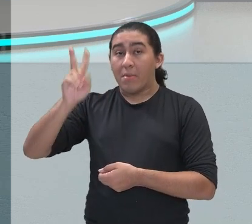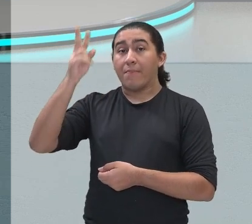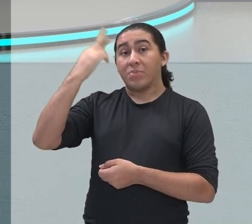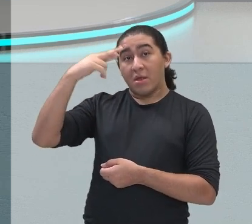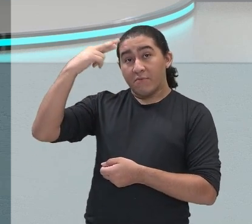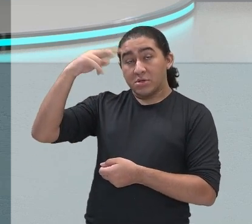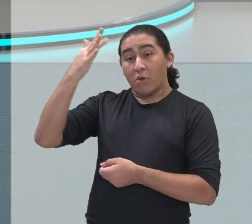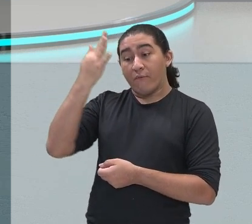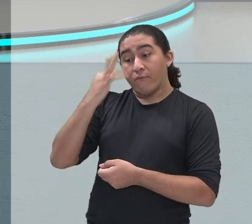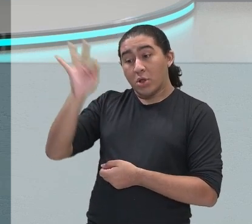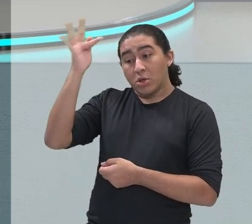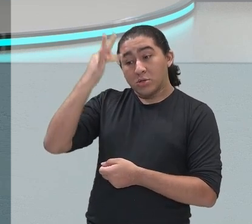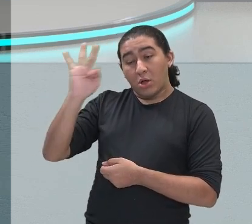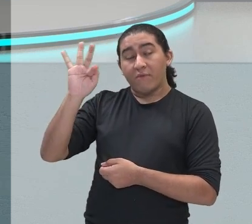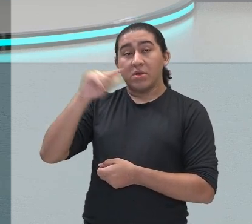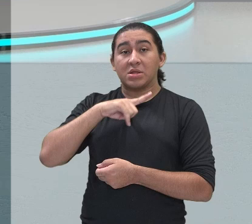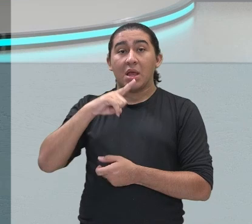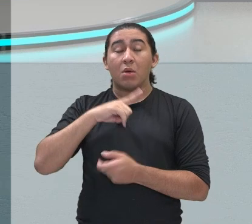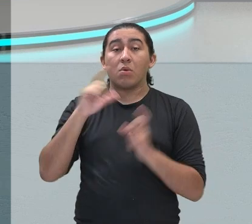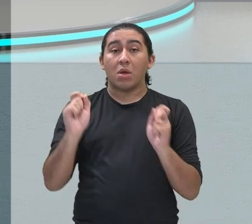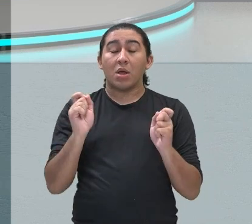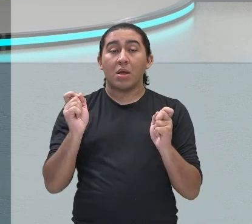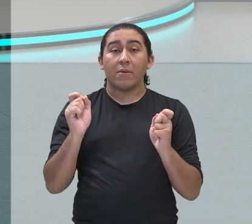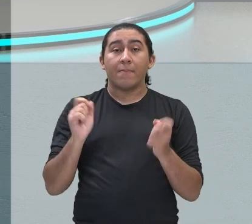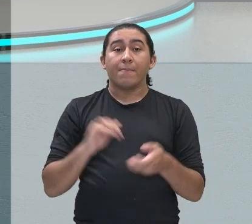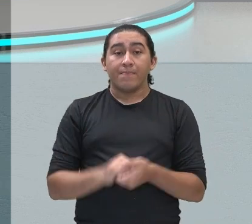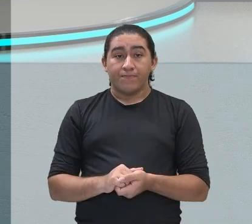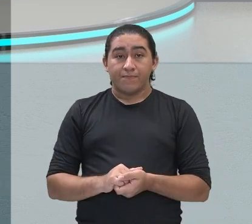entre teocentrismo e